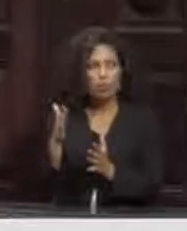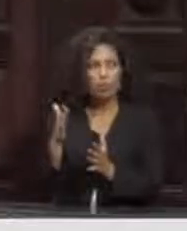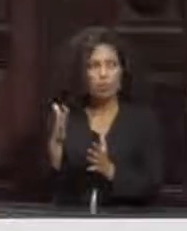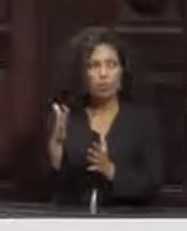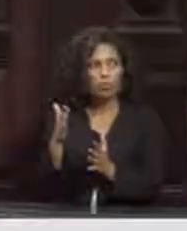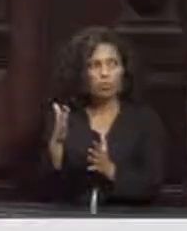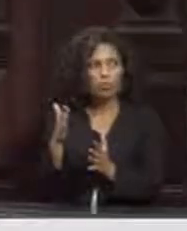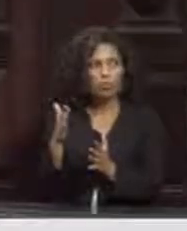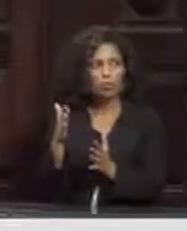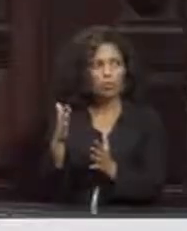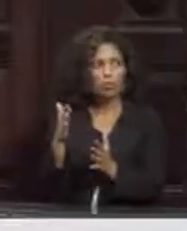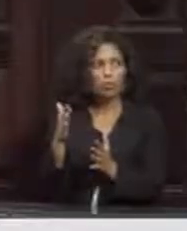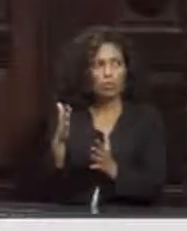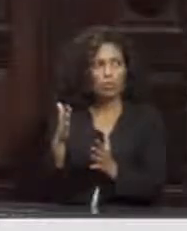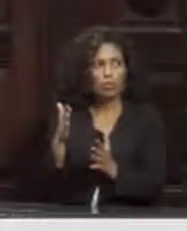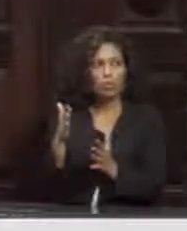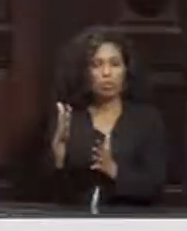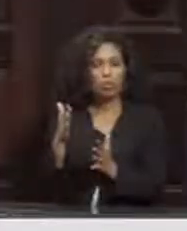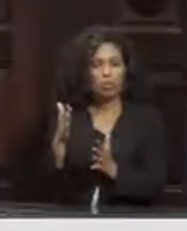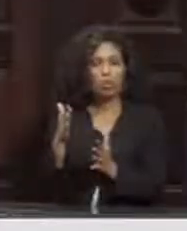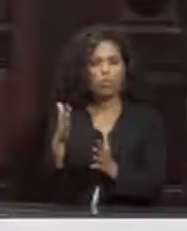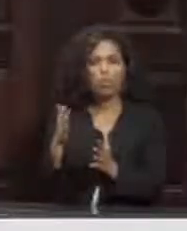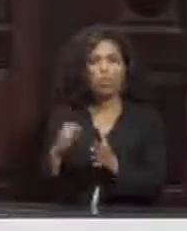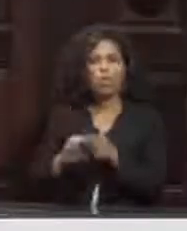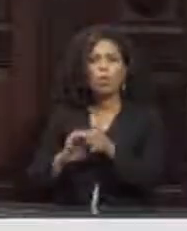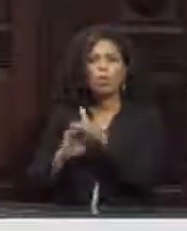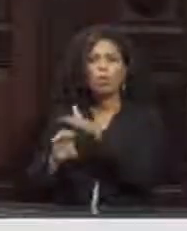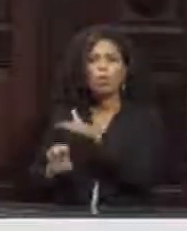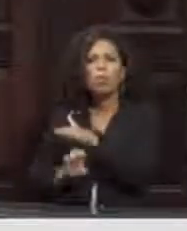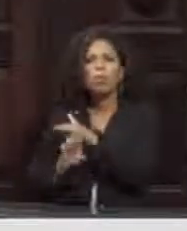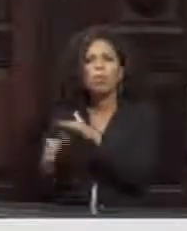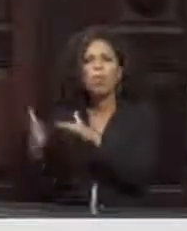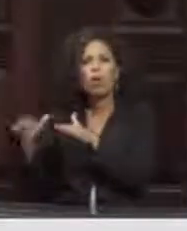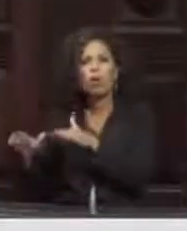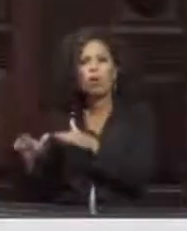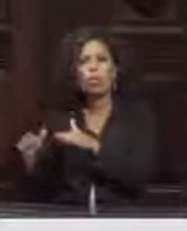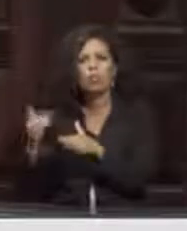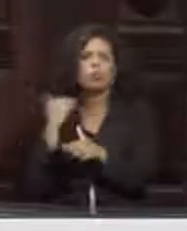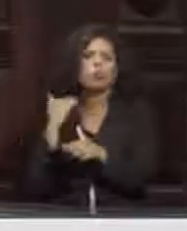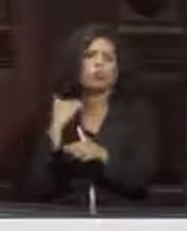uma empresa contratada pelo BNDES para avaliar as ações da SEDAI.